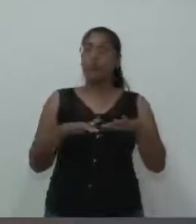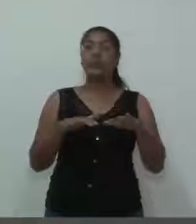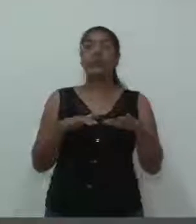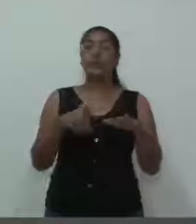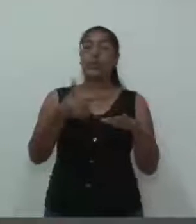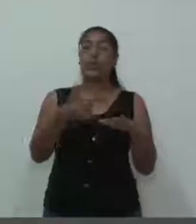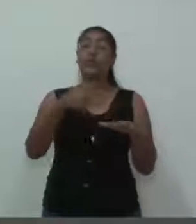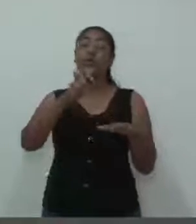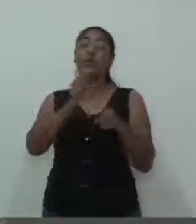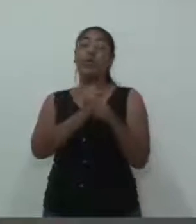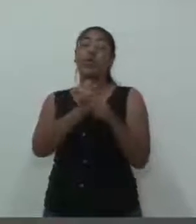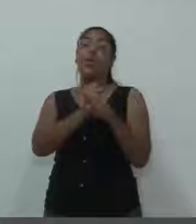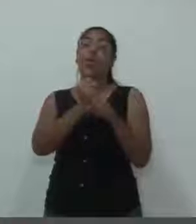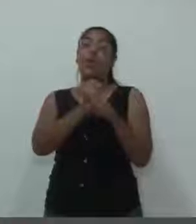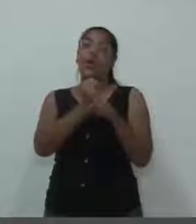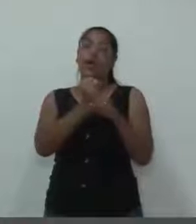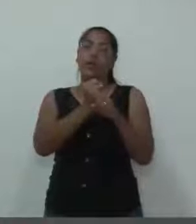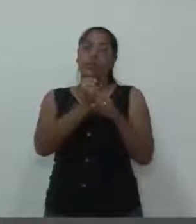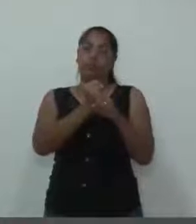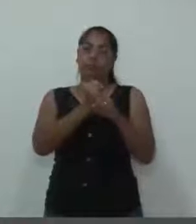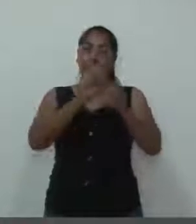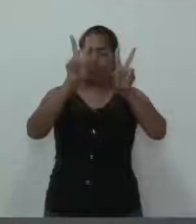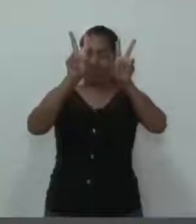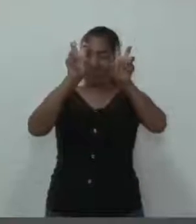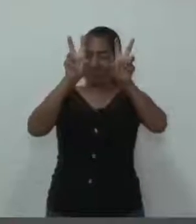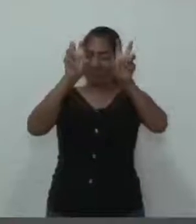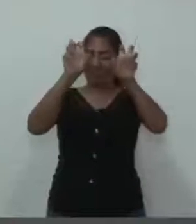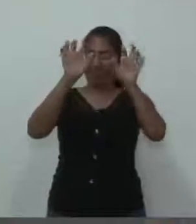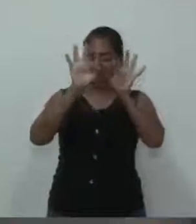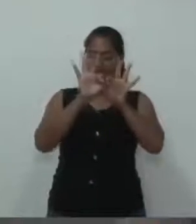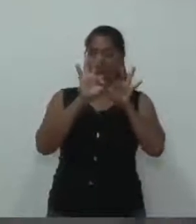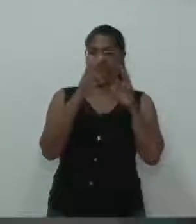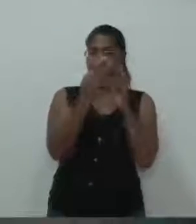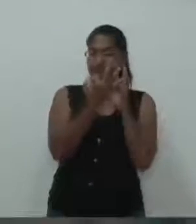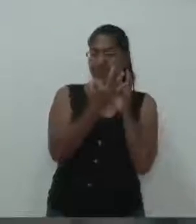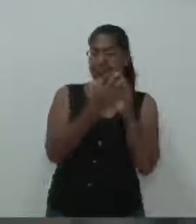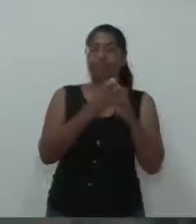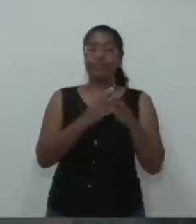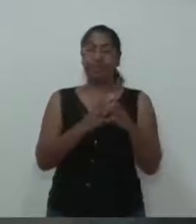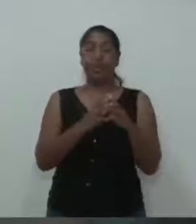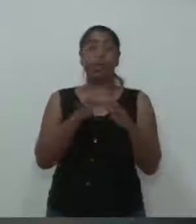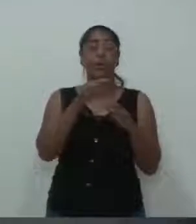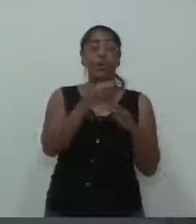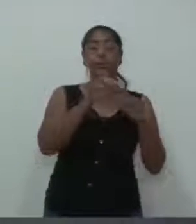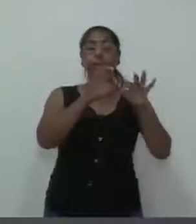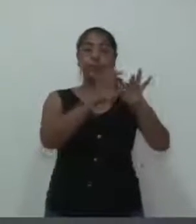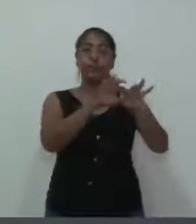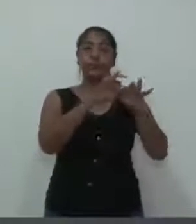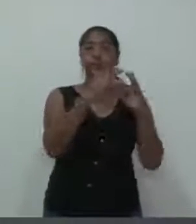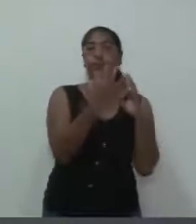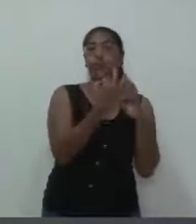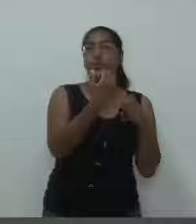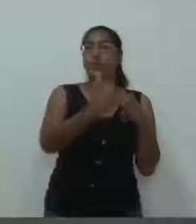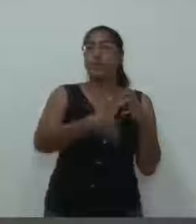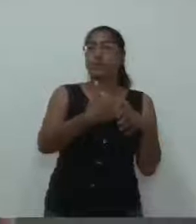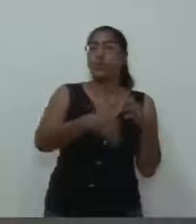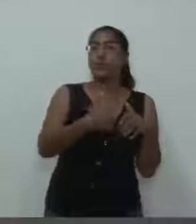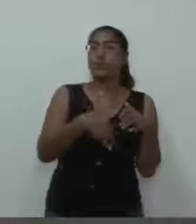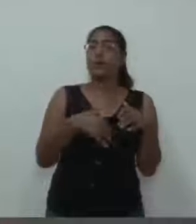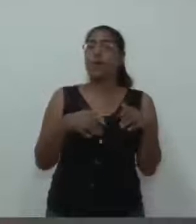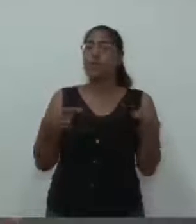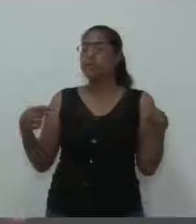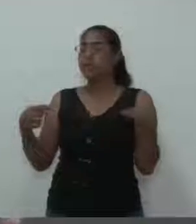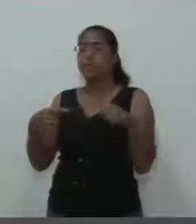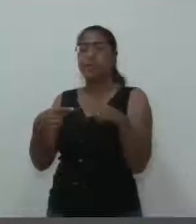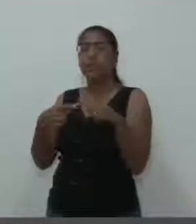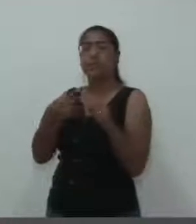anos que pensaram sobre esse tema, né? E dentro dessa questão da família, como é que a gente faz o paralelo com a cidade?